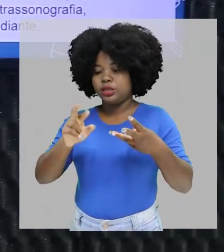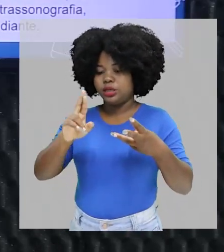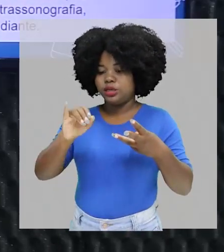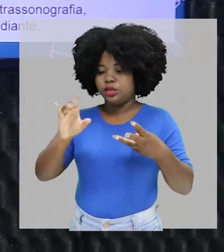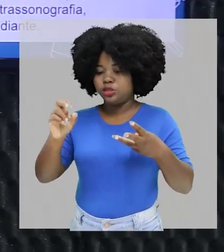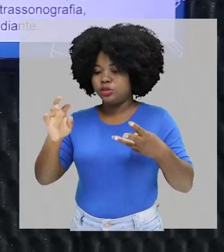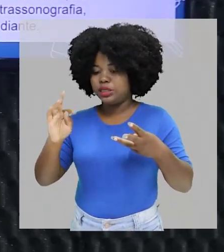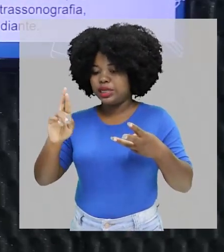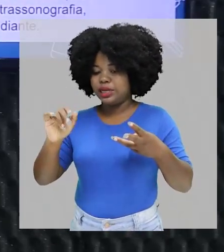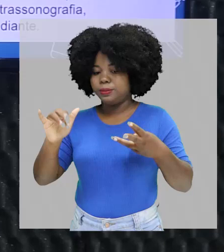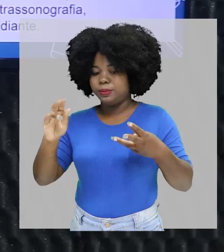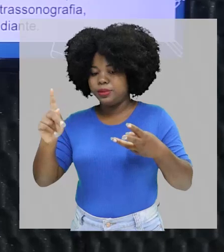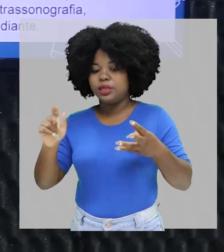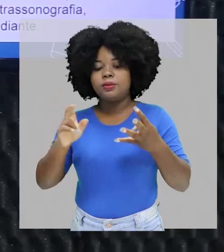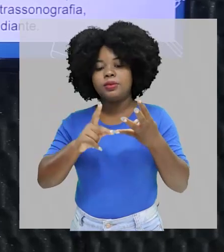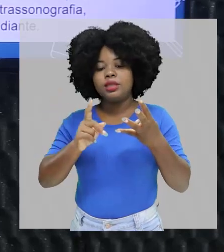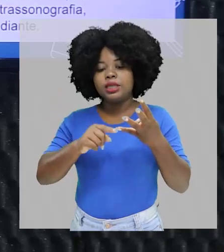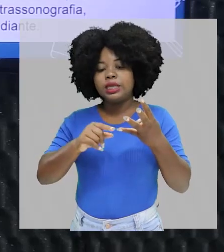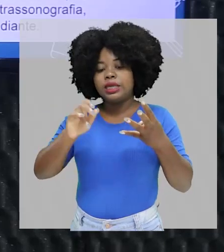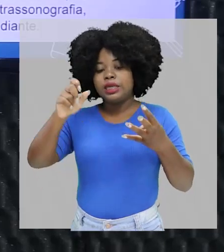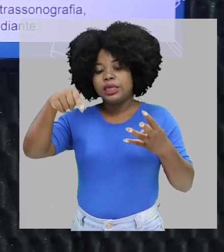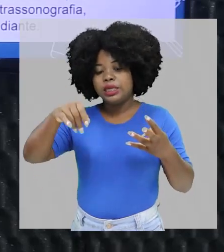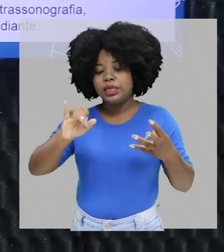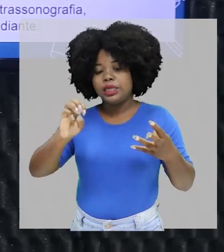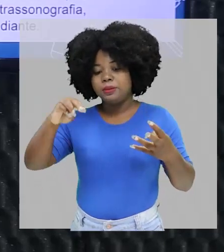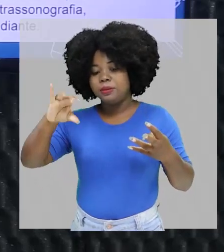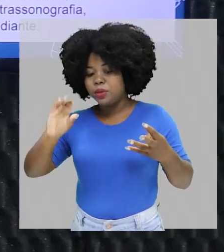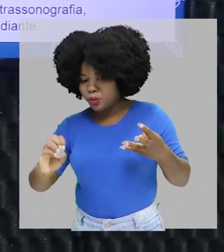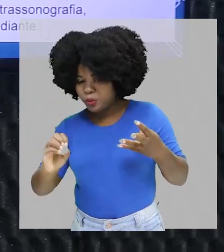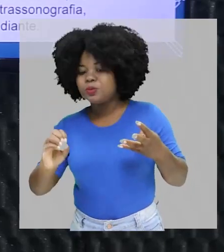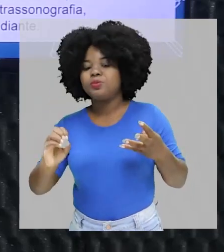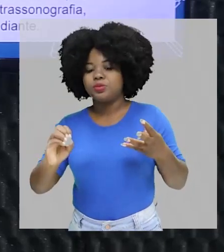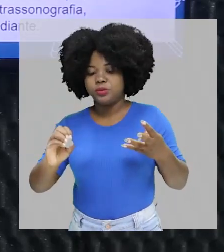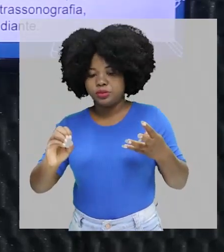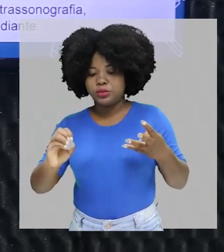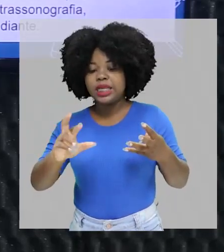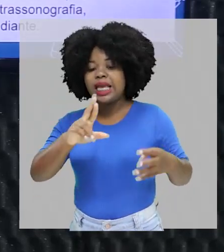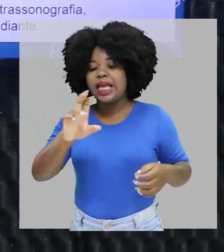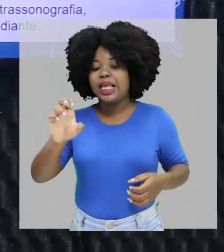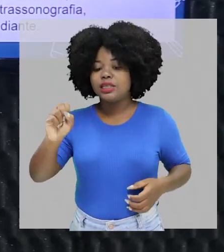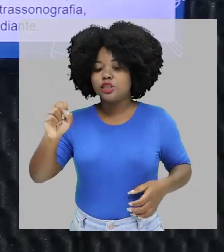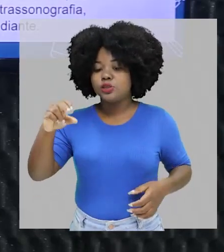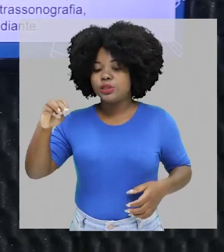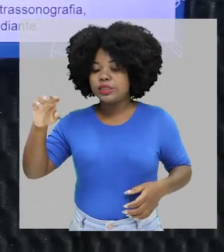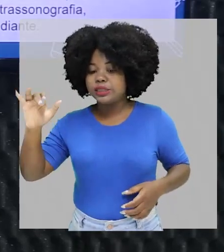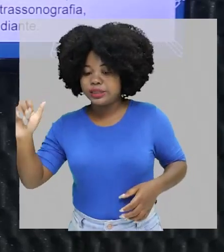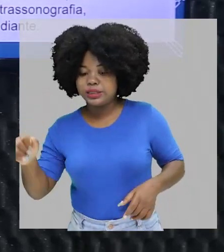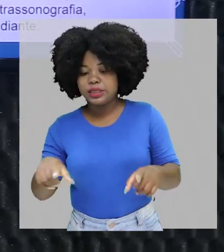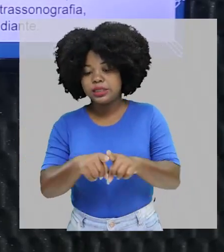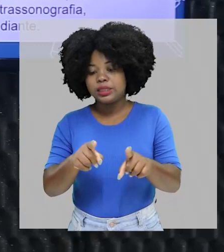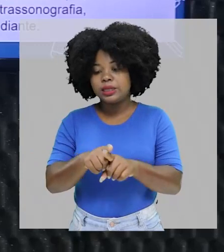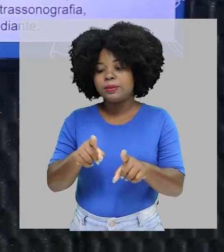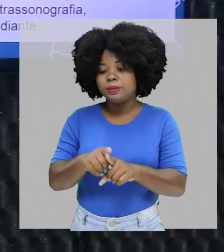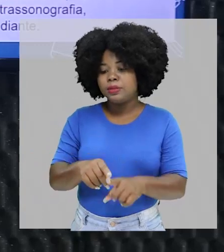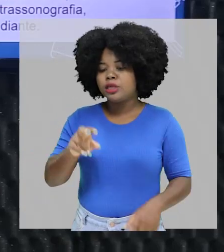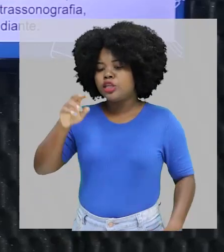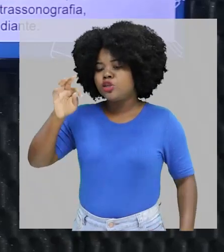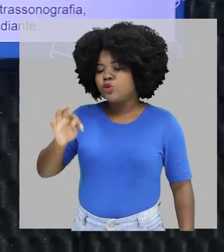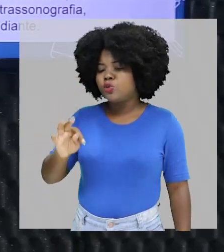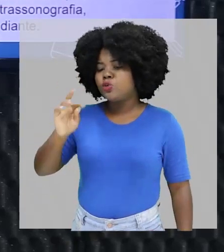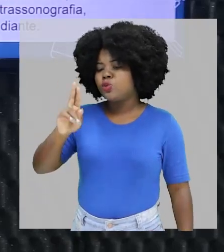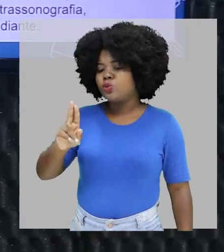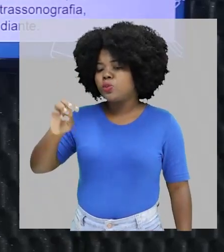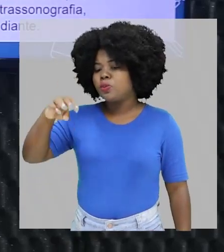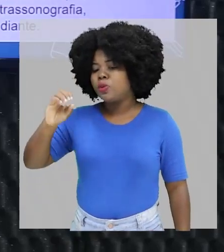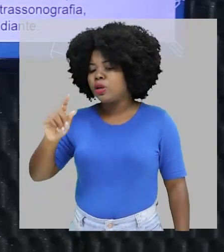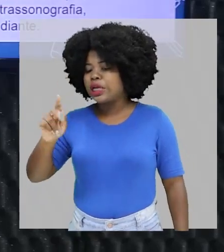radioterapia, quimioterapia, ressonância magnética, ultrassonografia, tomografia